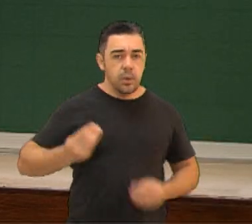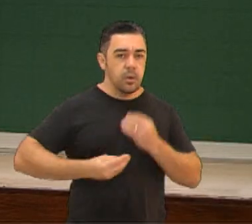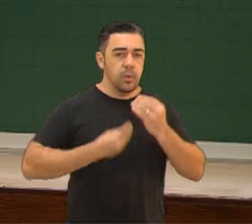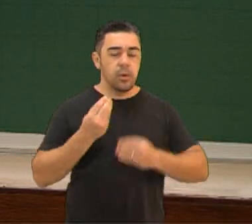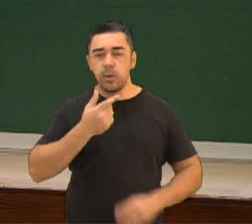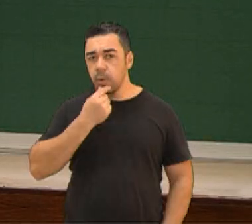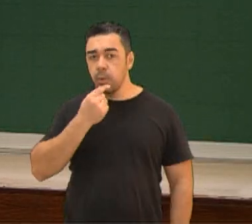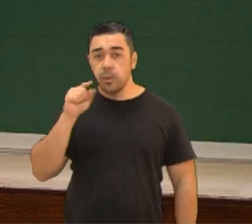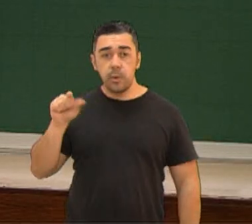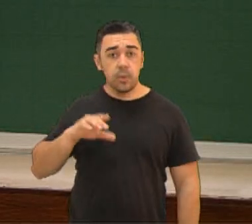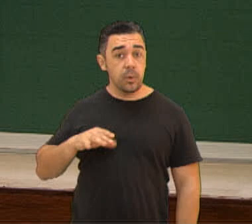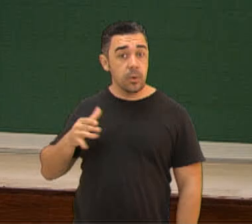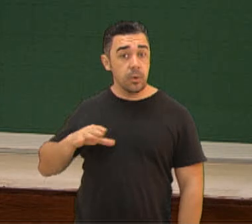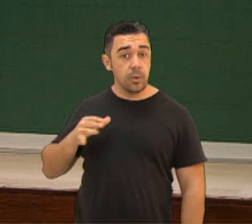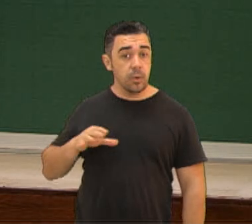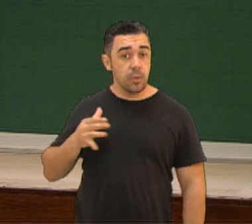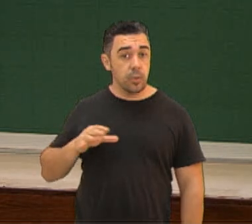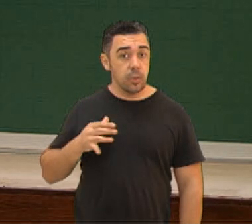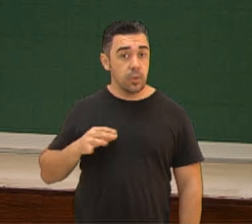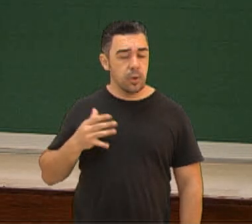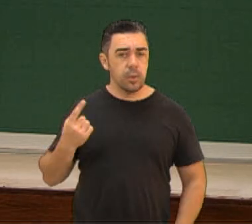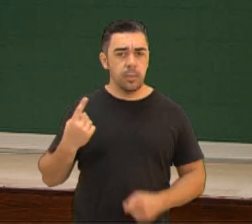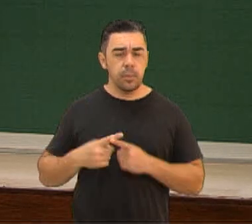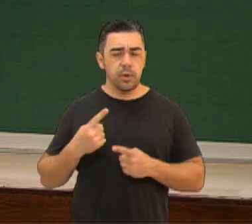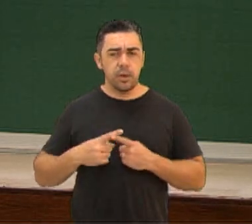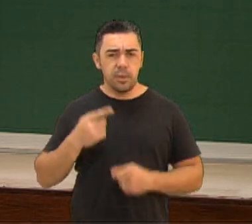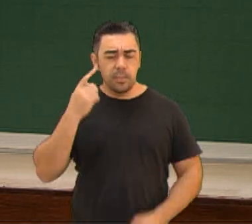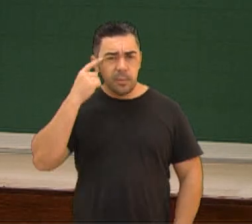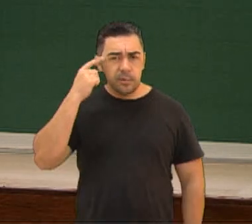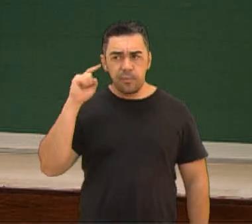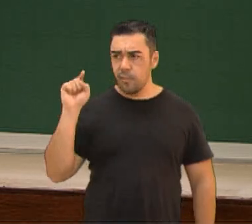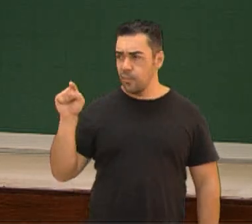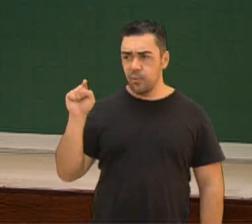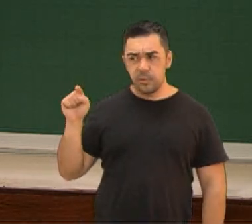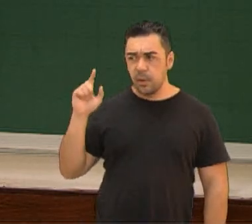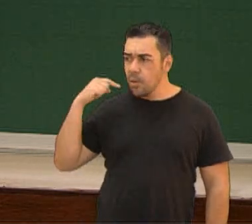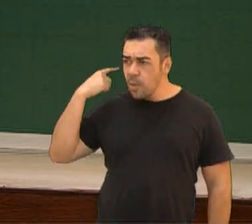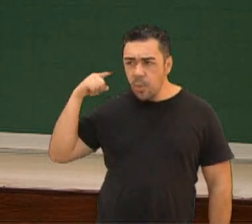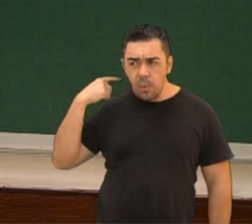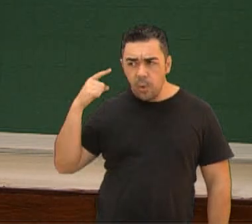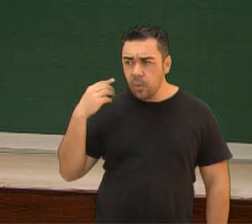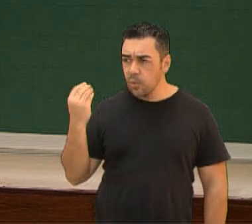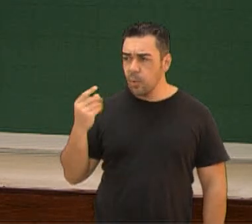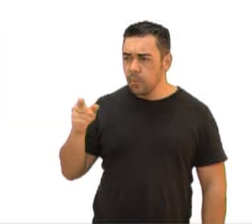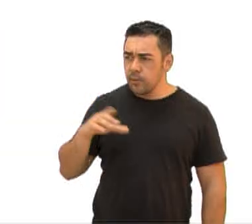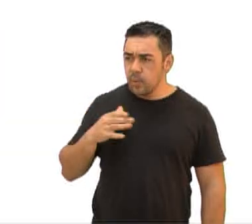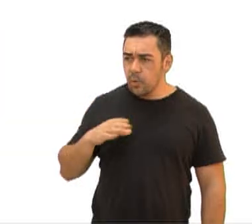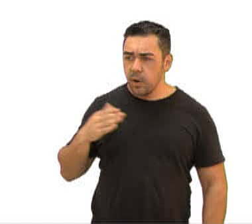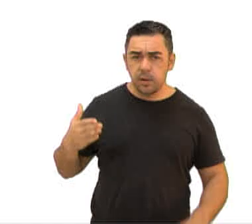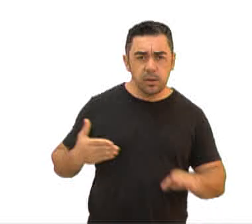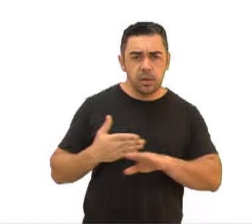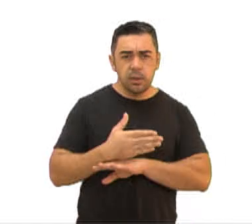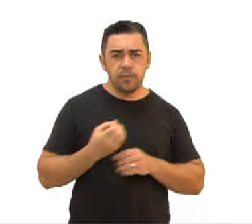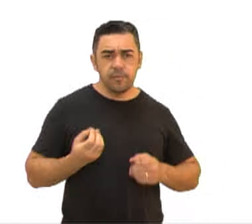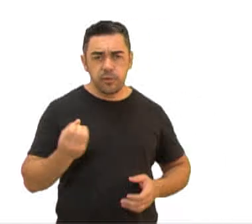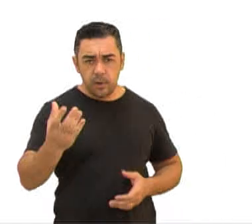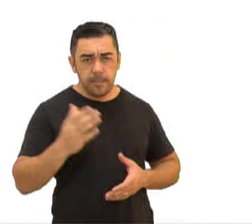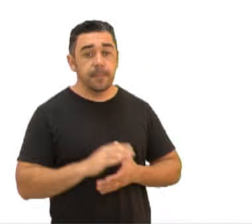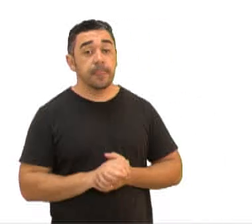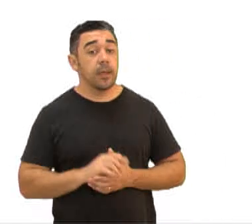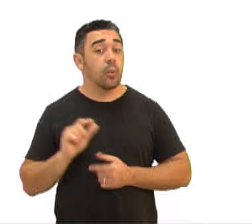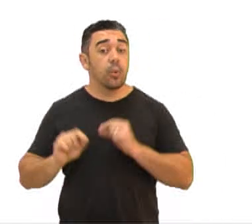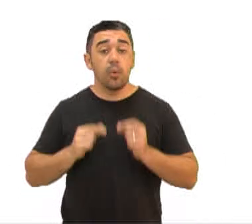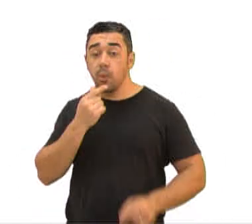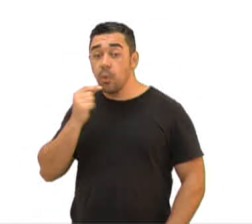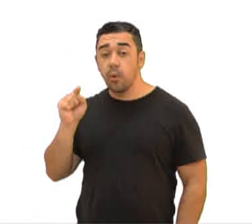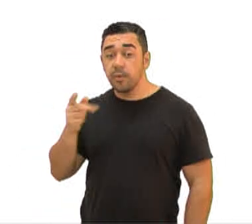foi audacioso, porque as pessoas diziam que ele estava completamente louco. O que o Cristóvão Colombo fazia, né? Ele